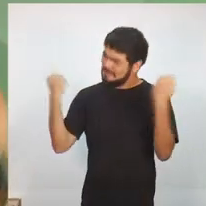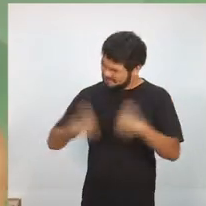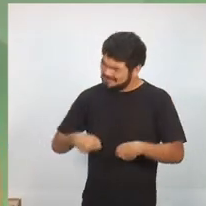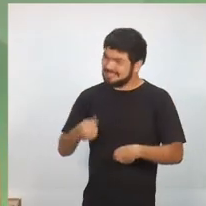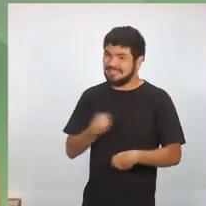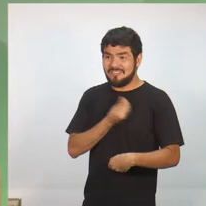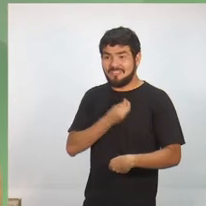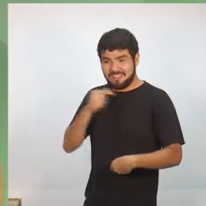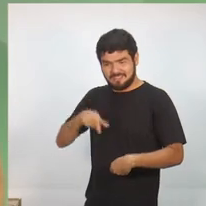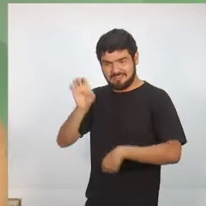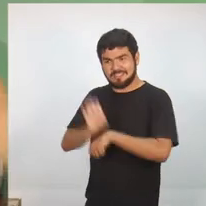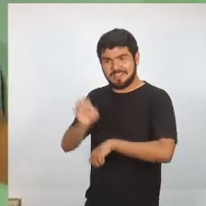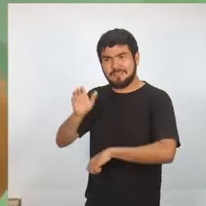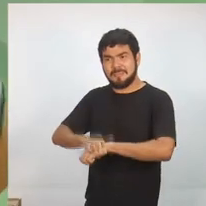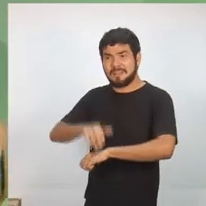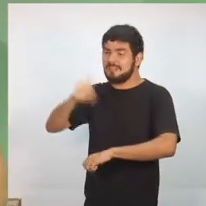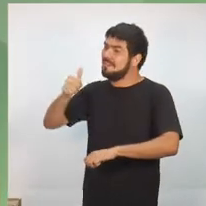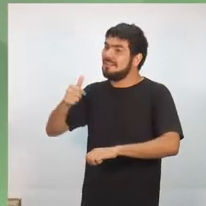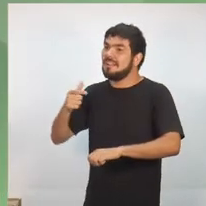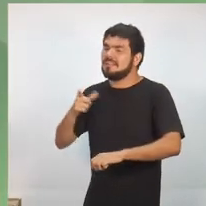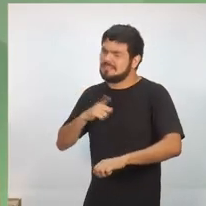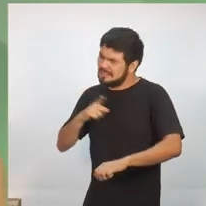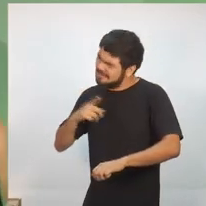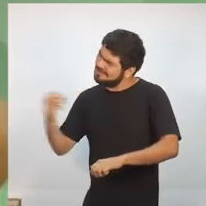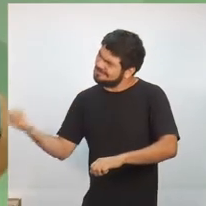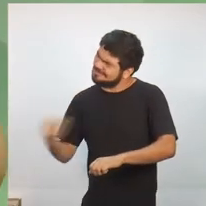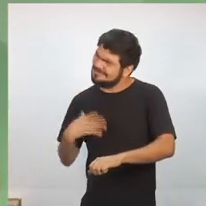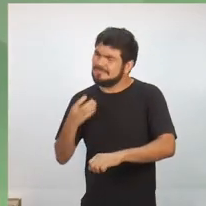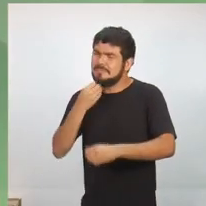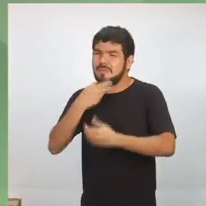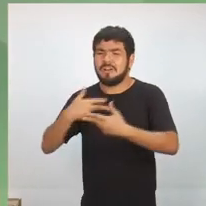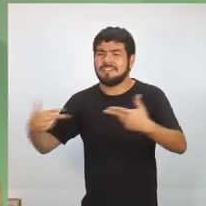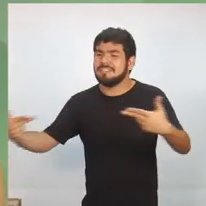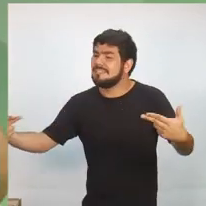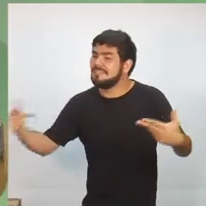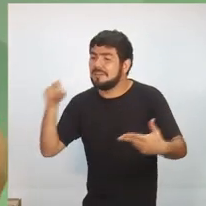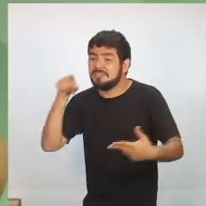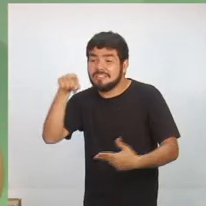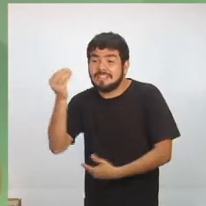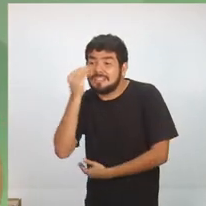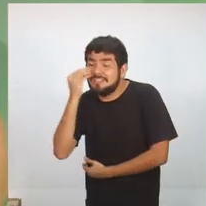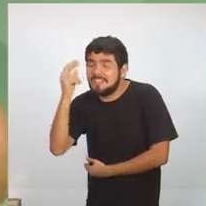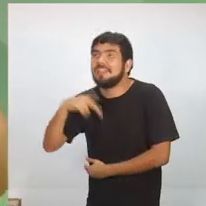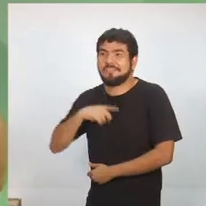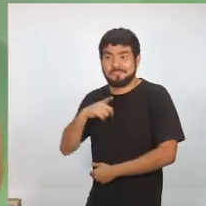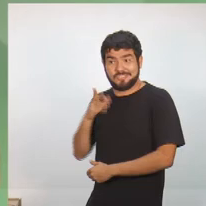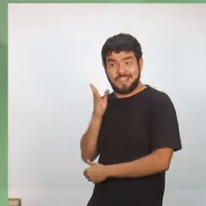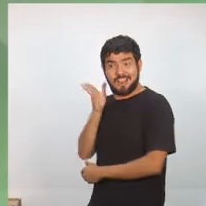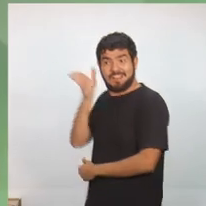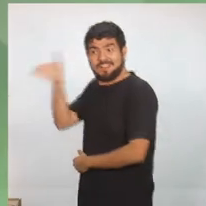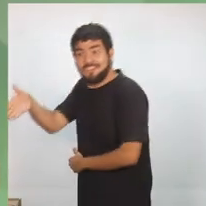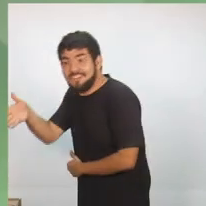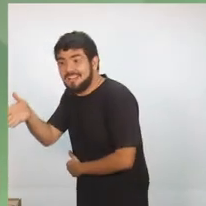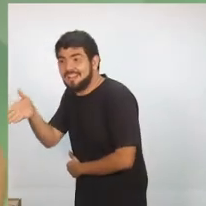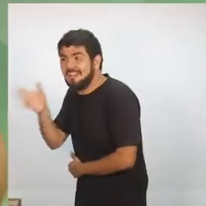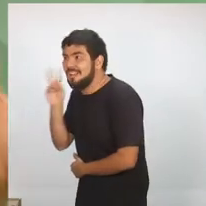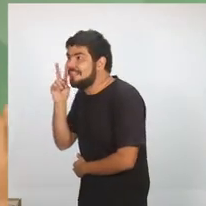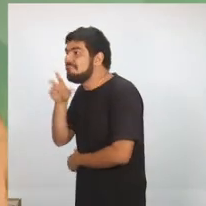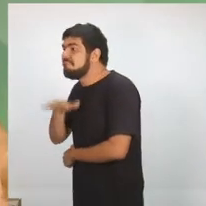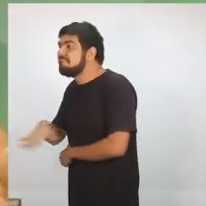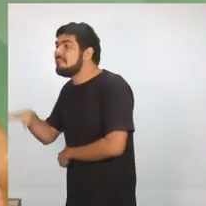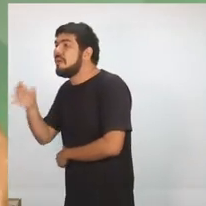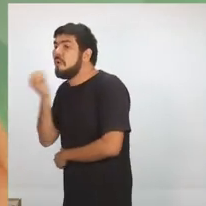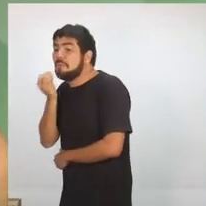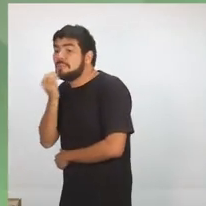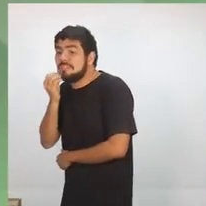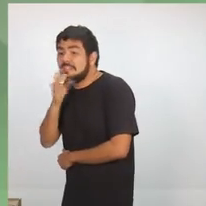viver num estado melhor. Eu tenho boas novas para você que está me assistindo. Eu estive num lugar onde são as oportunidades, o lugar